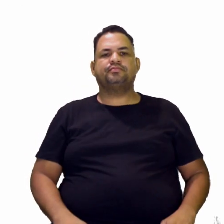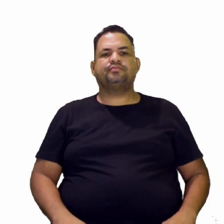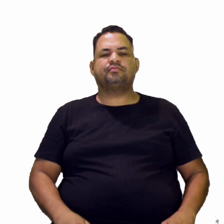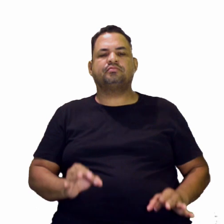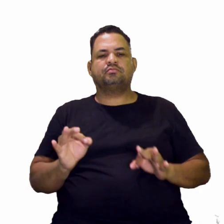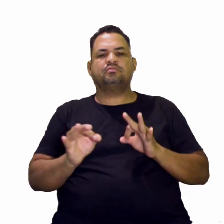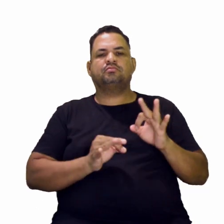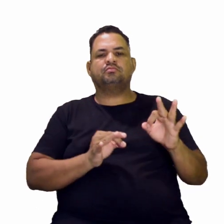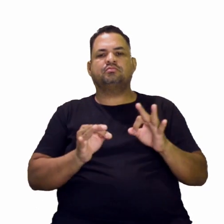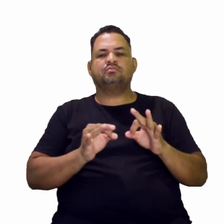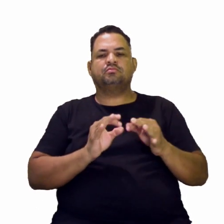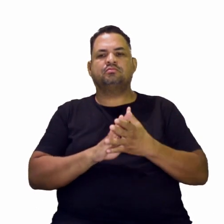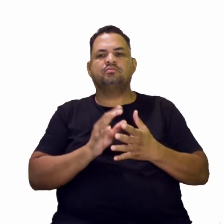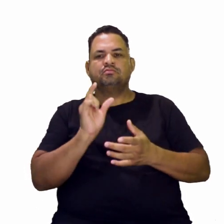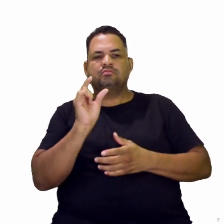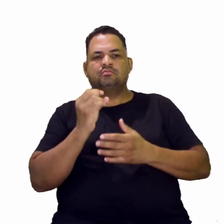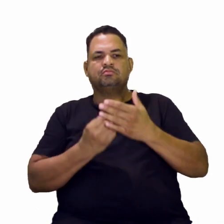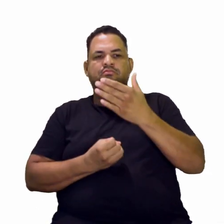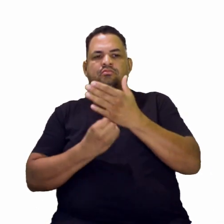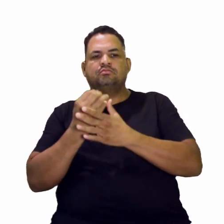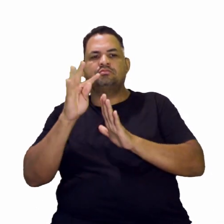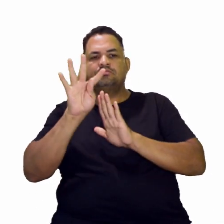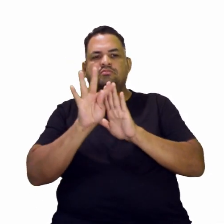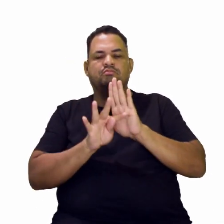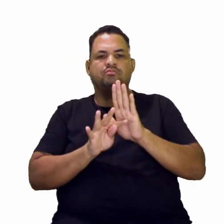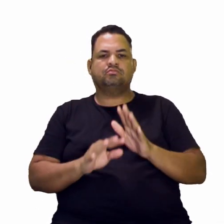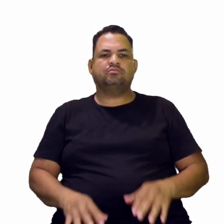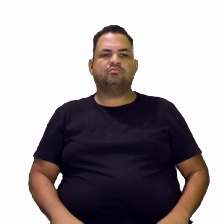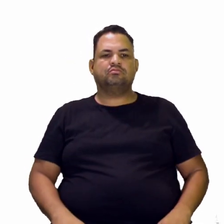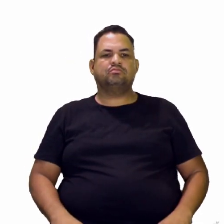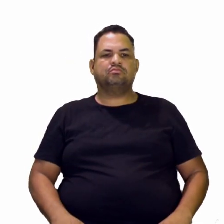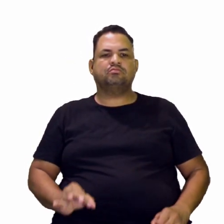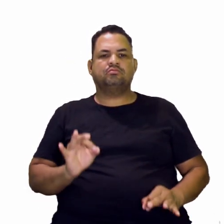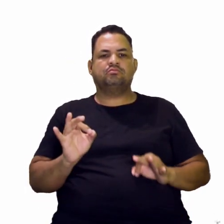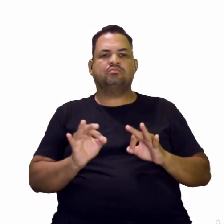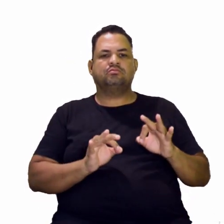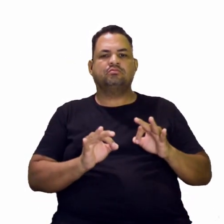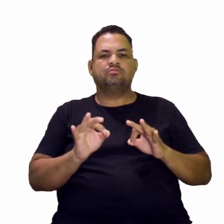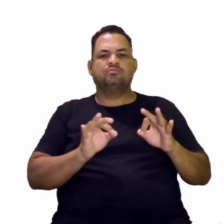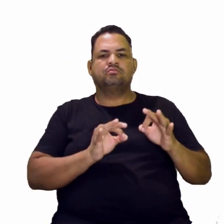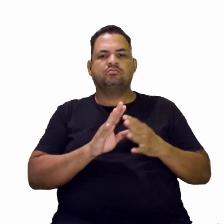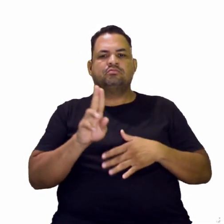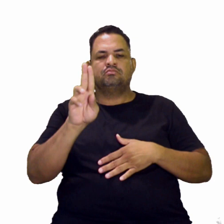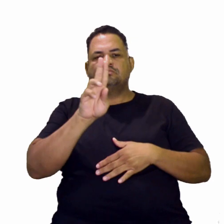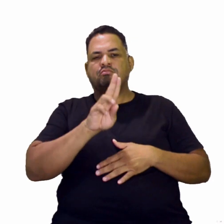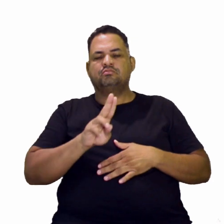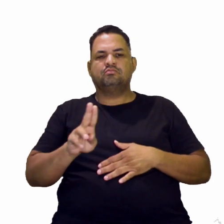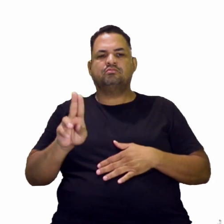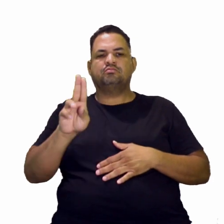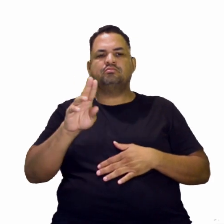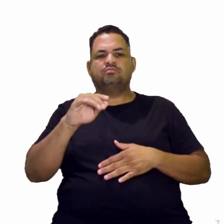com a ordem que esses termos aparecem no texto, os níveis de organização